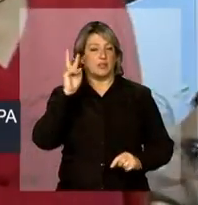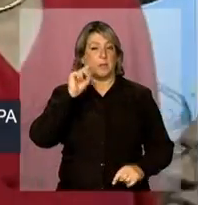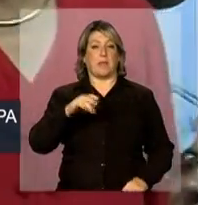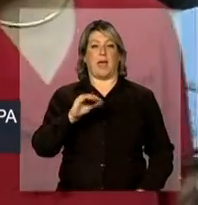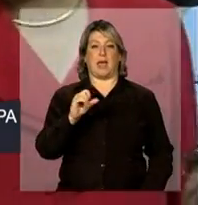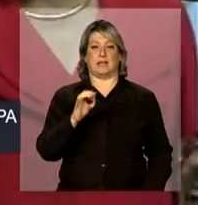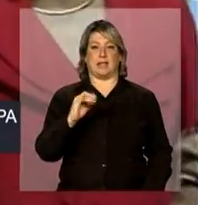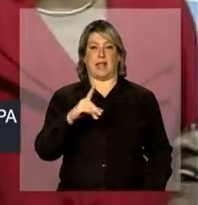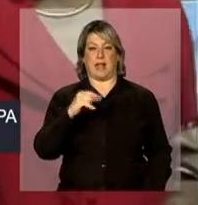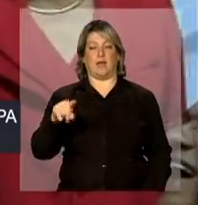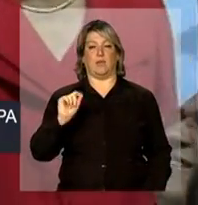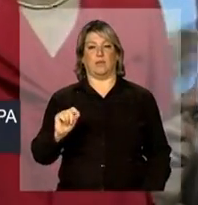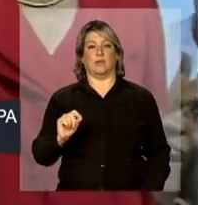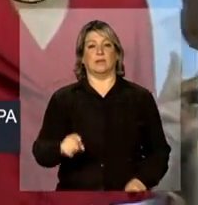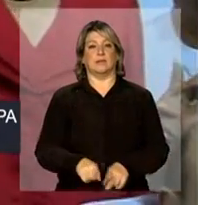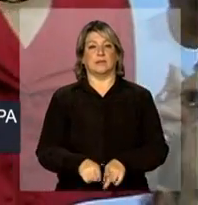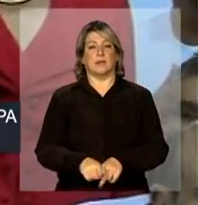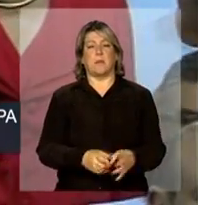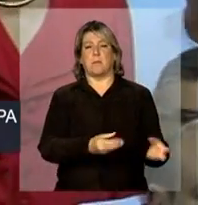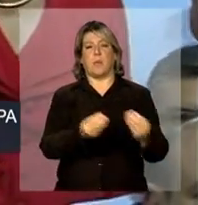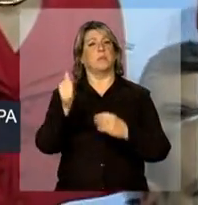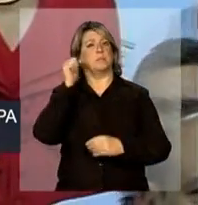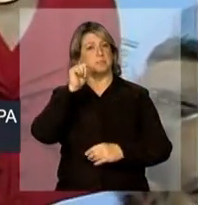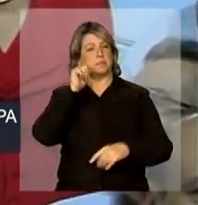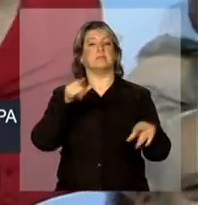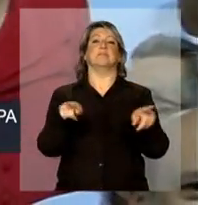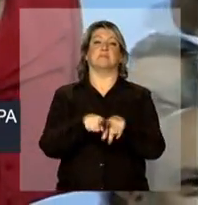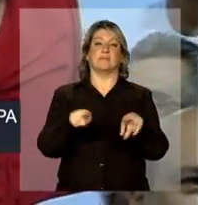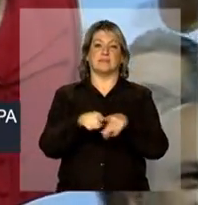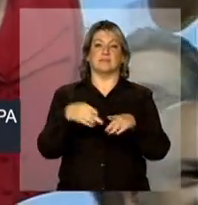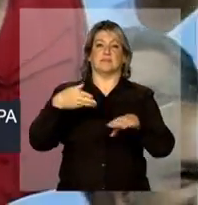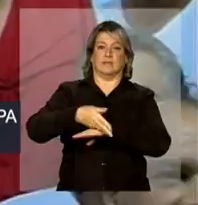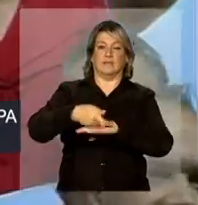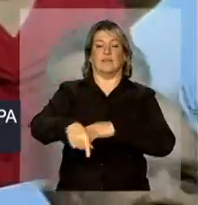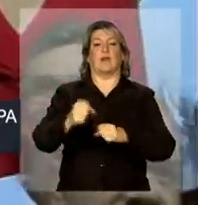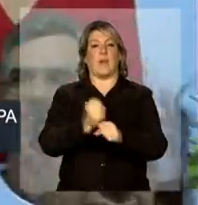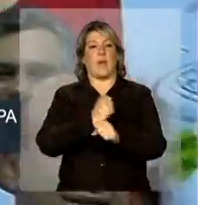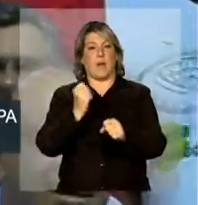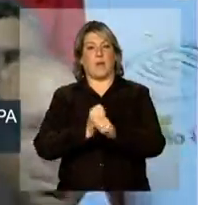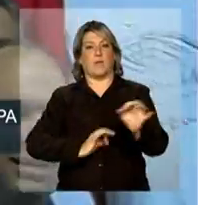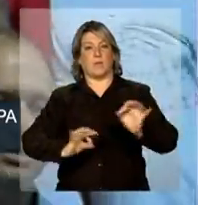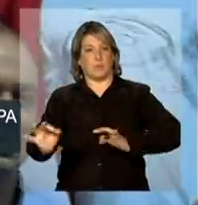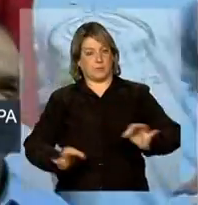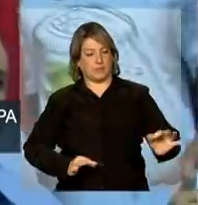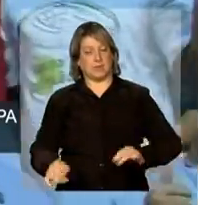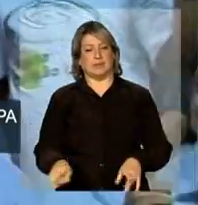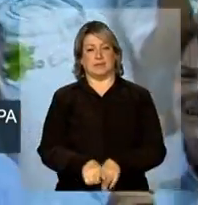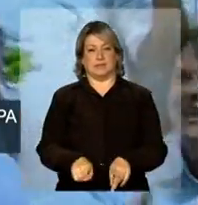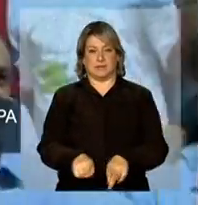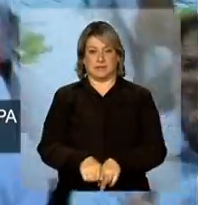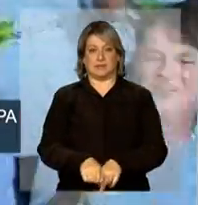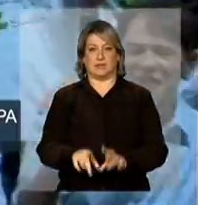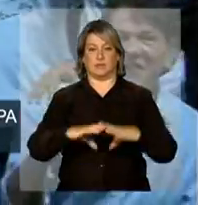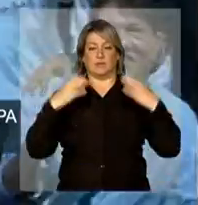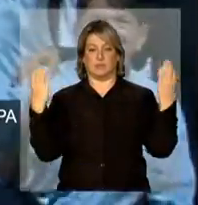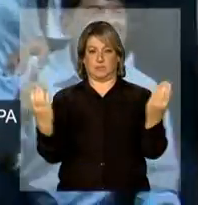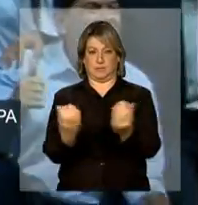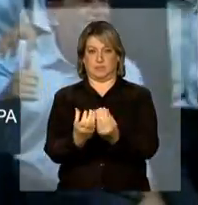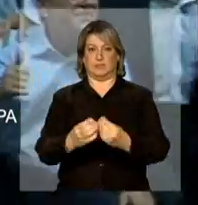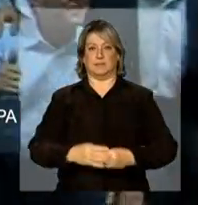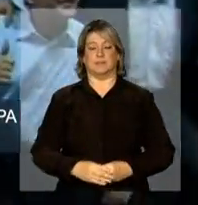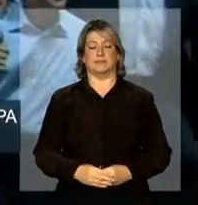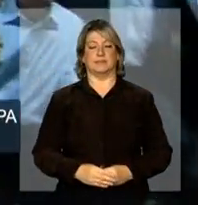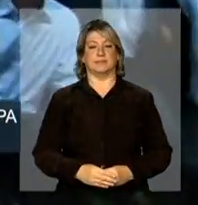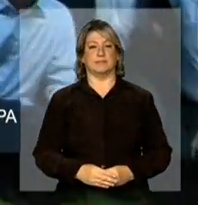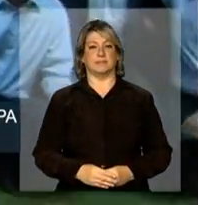Castelão. Muitas mulheres participaram da reforma do estádio.